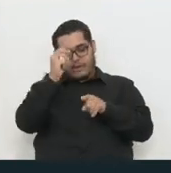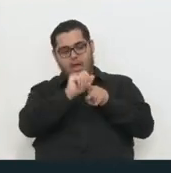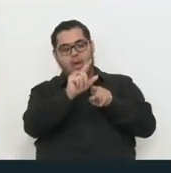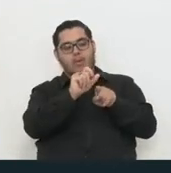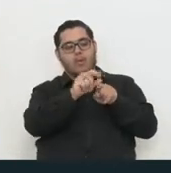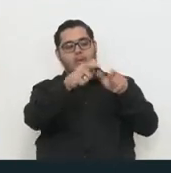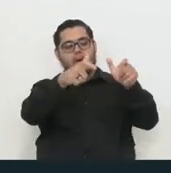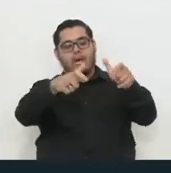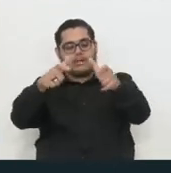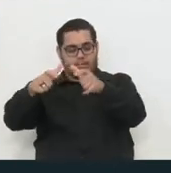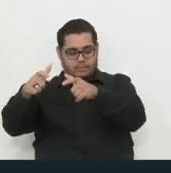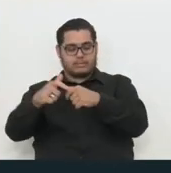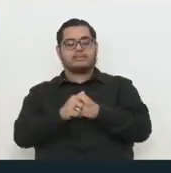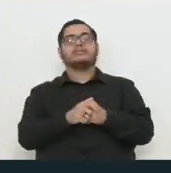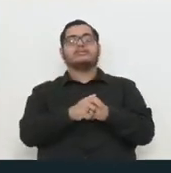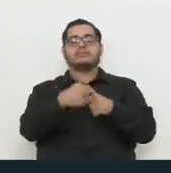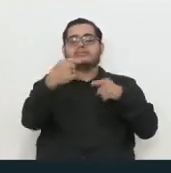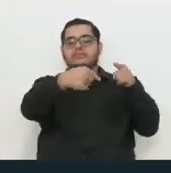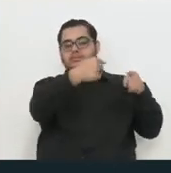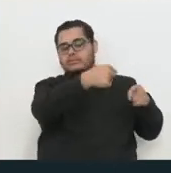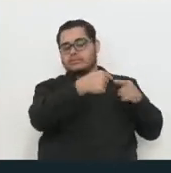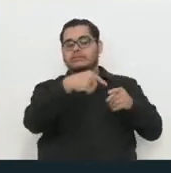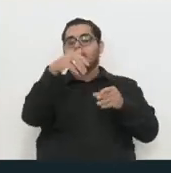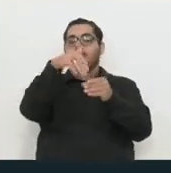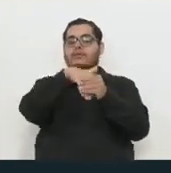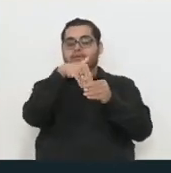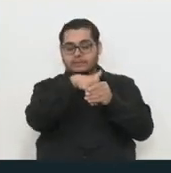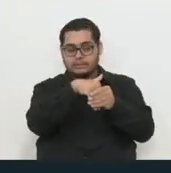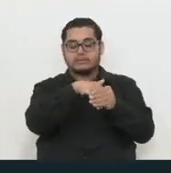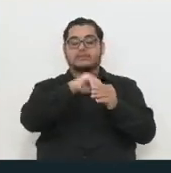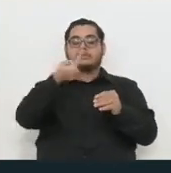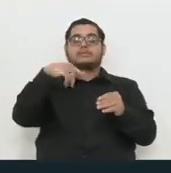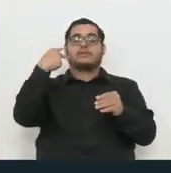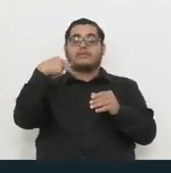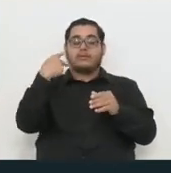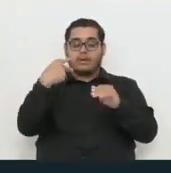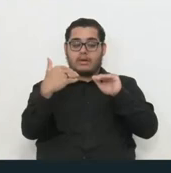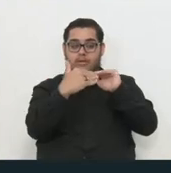discussão encerrada a discussão em votação os vereadores favoráveis